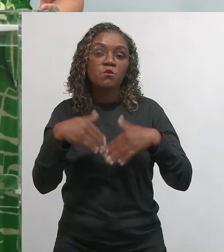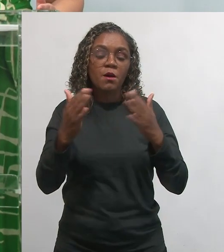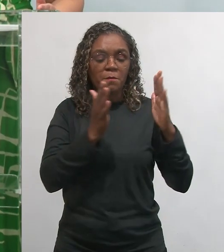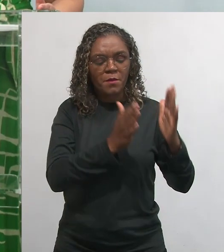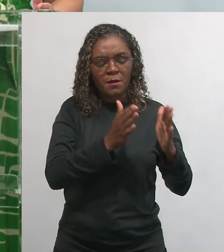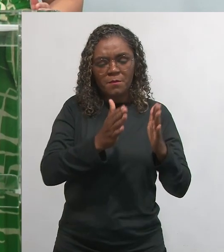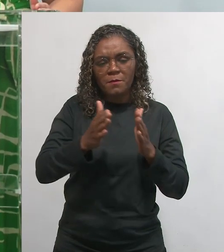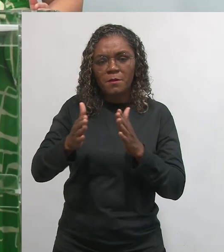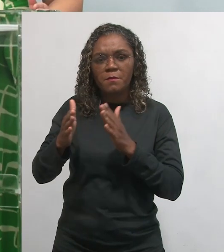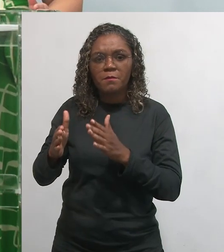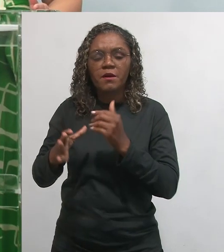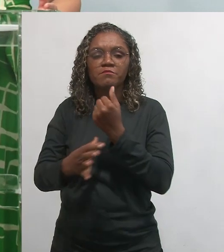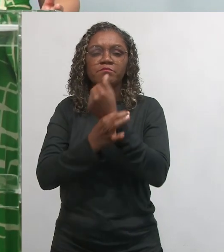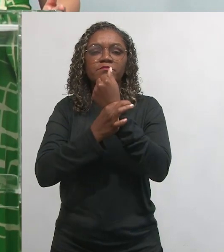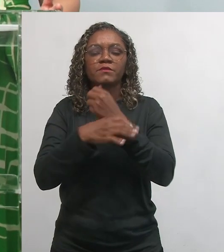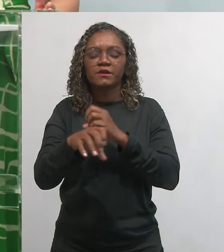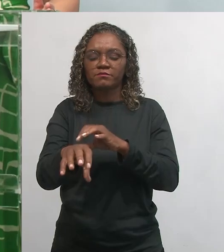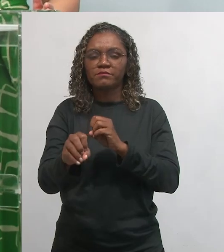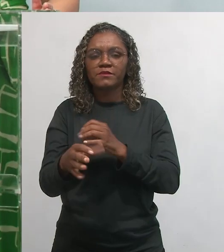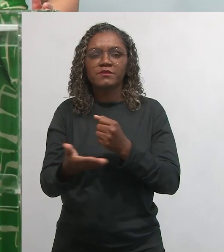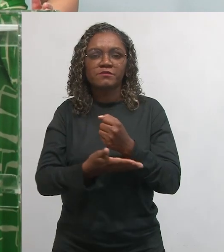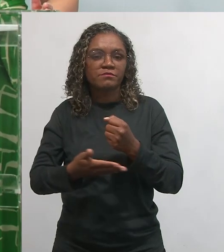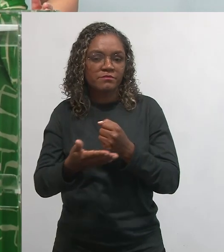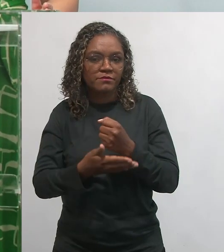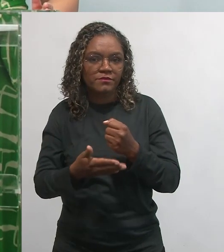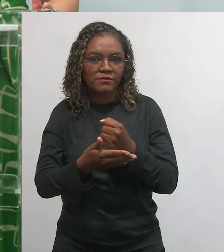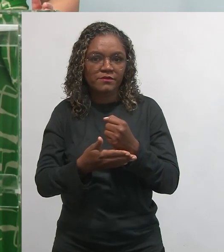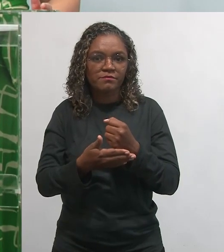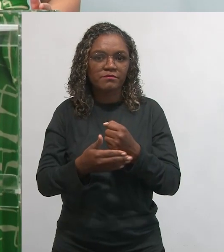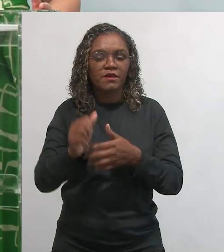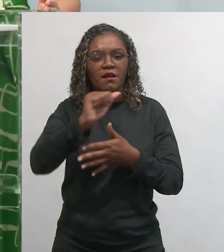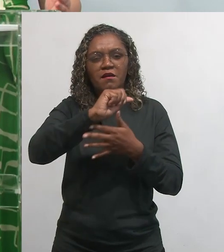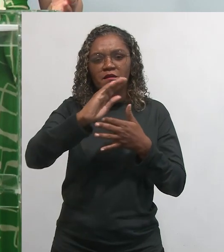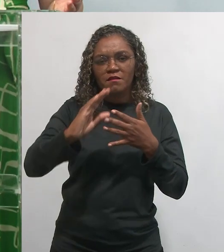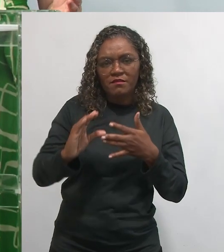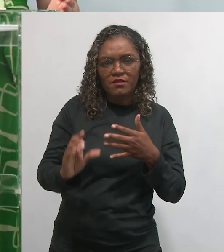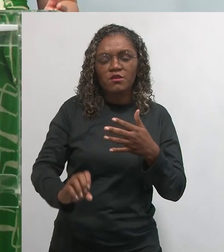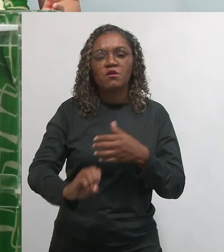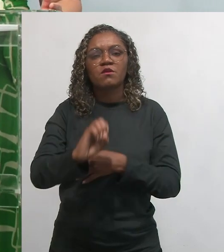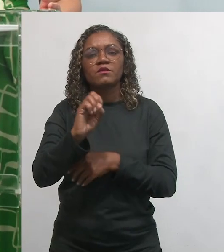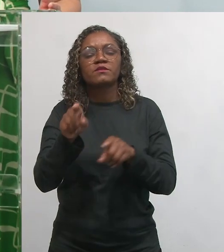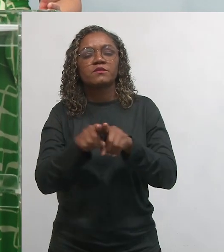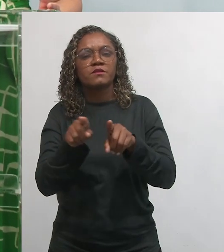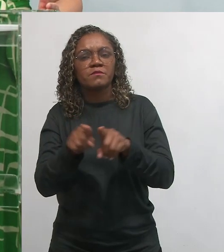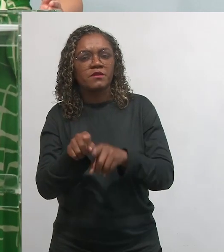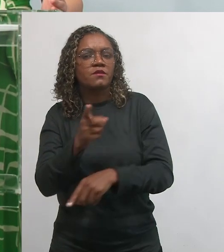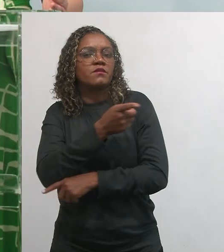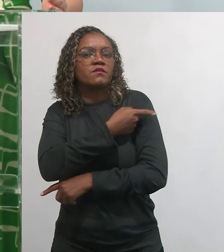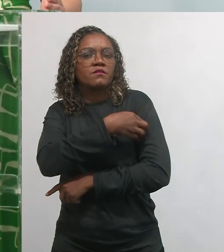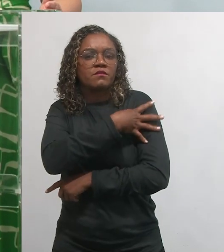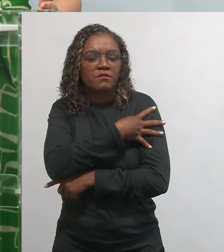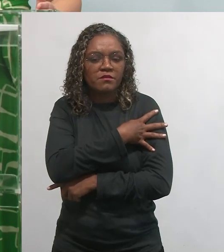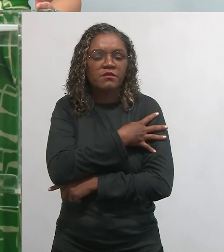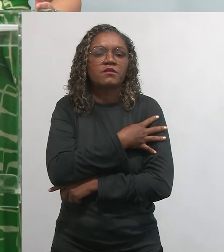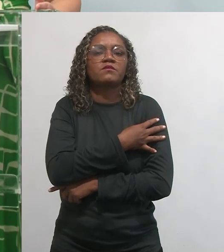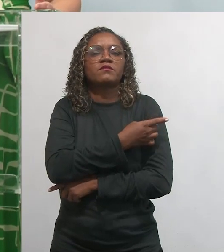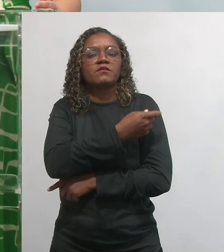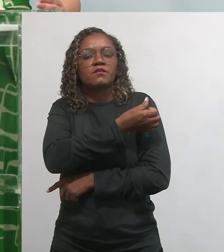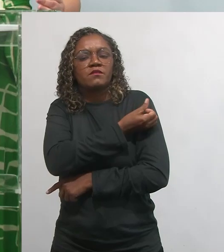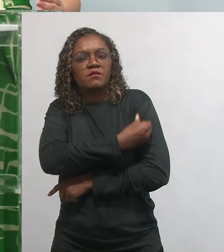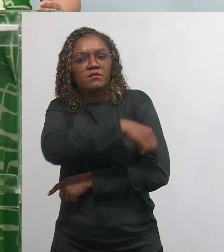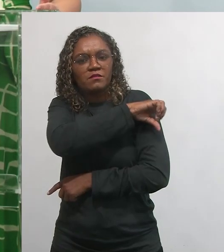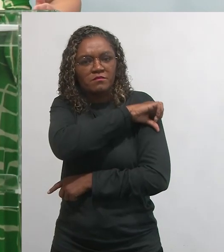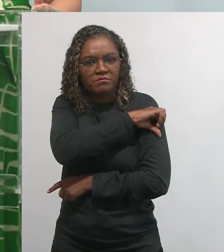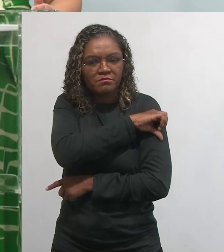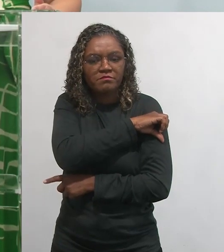as etapas que precisa garantir para toda a educação básica? Desde a educação infantil, os anos